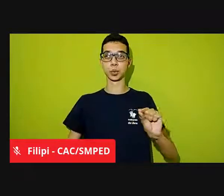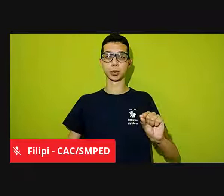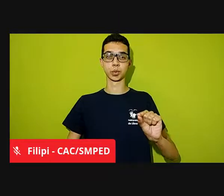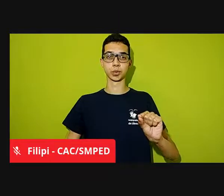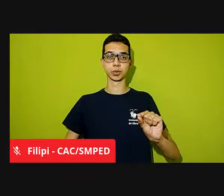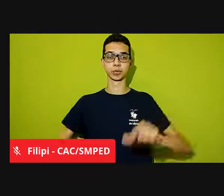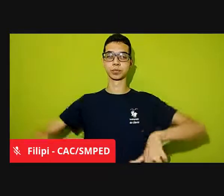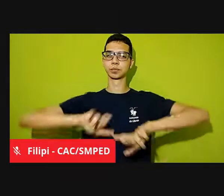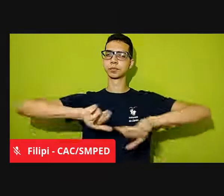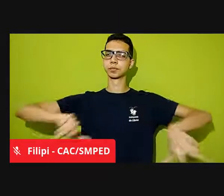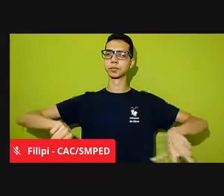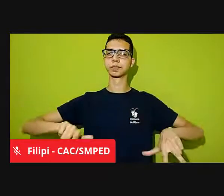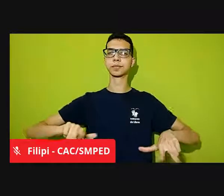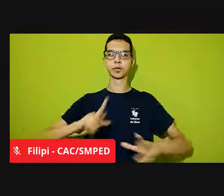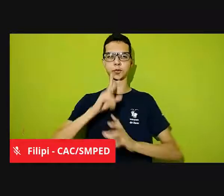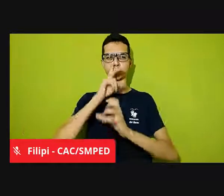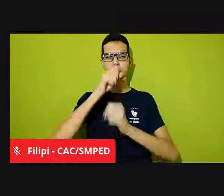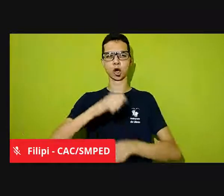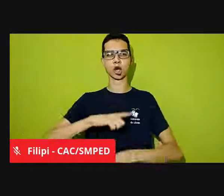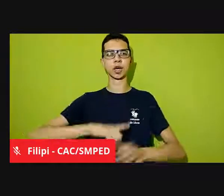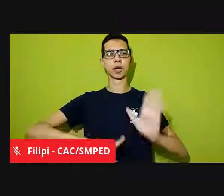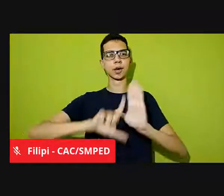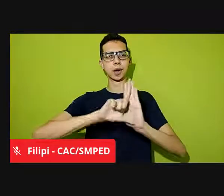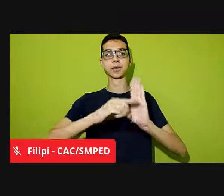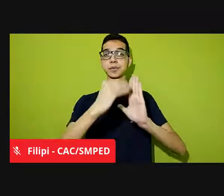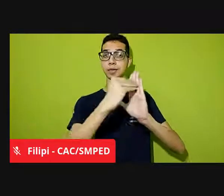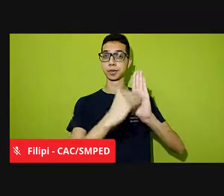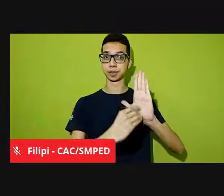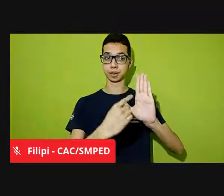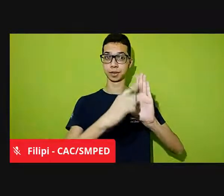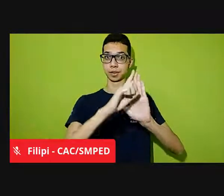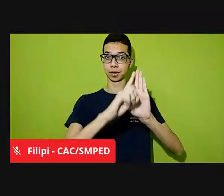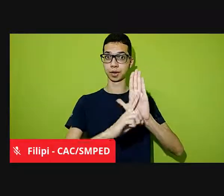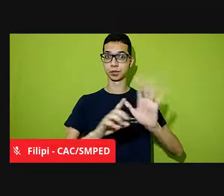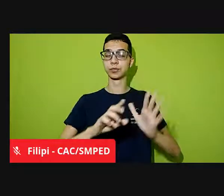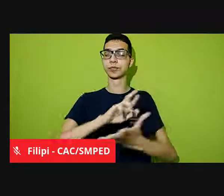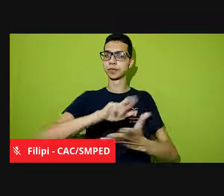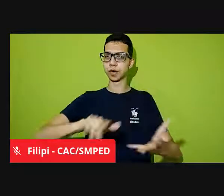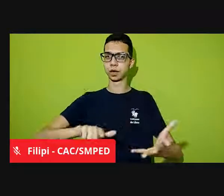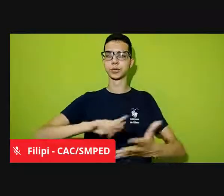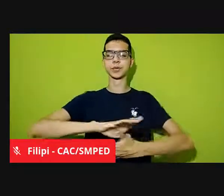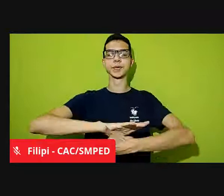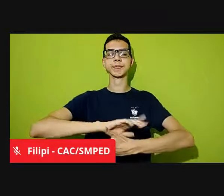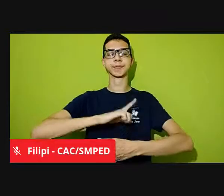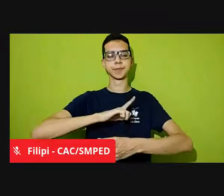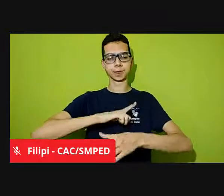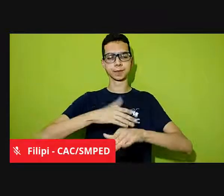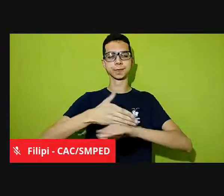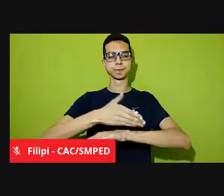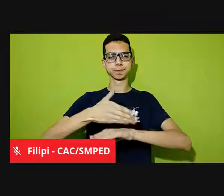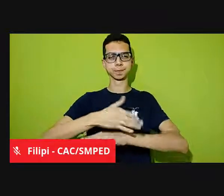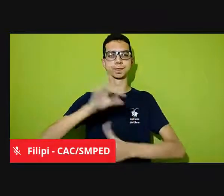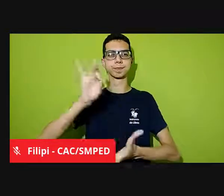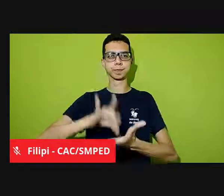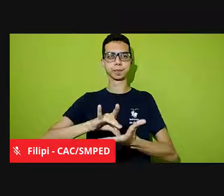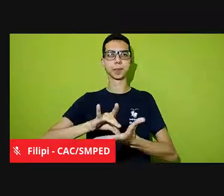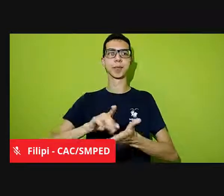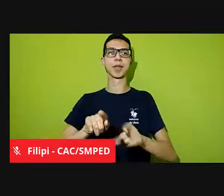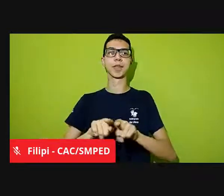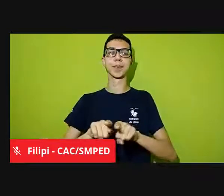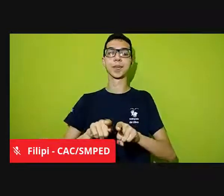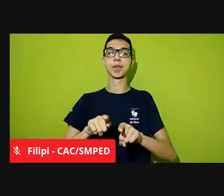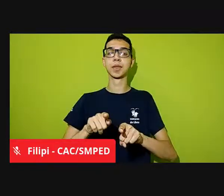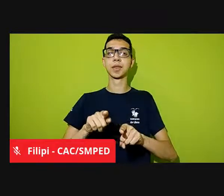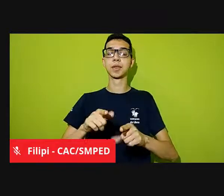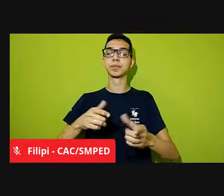amplo e robusto, né, de legislações, leis e decretos que garantem essas participações e esses diálogos,